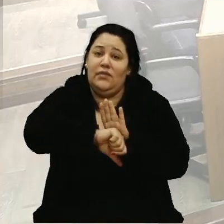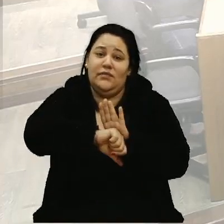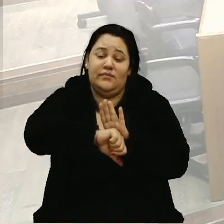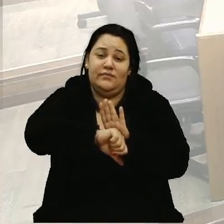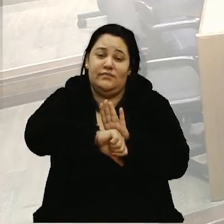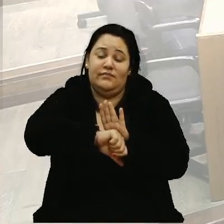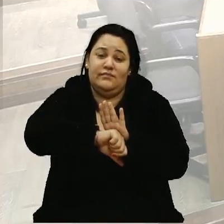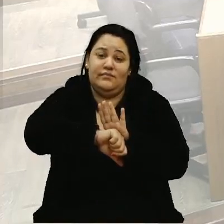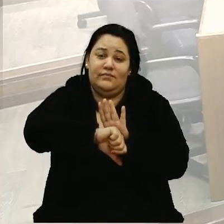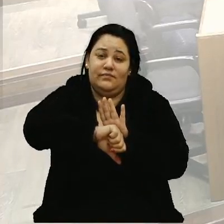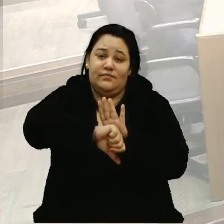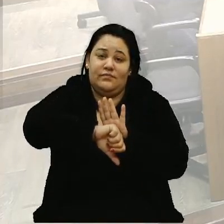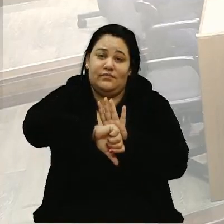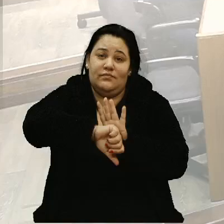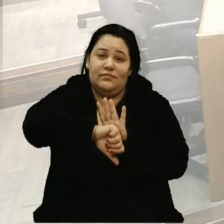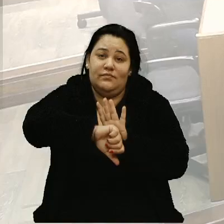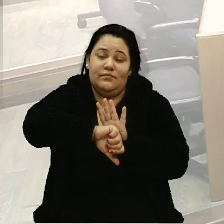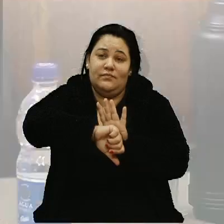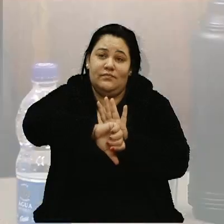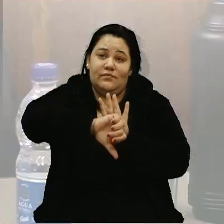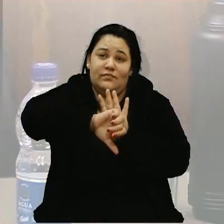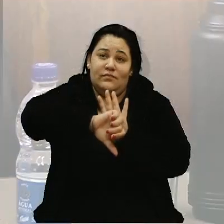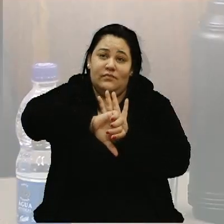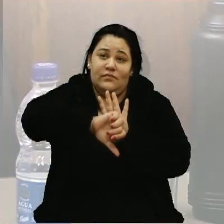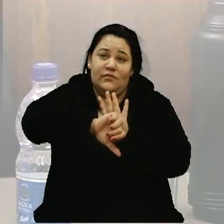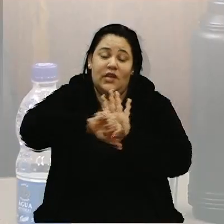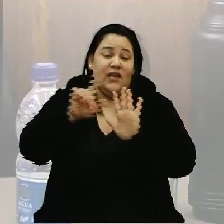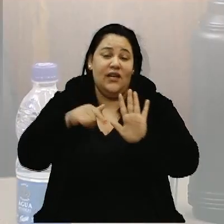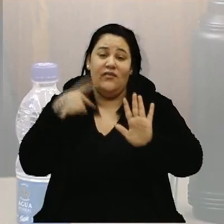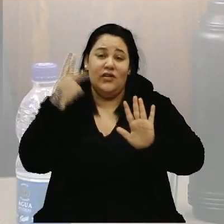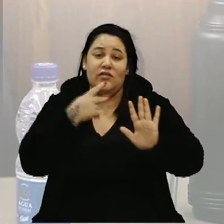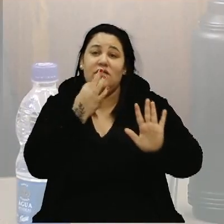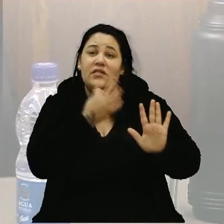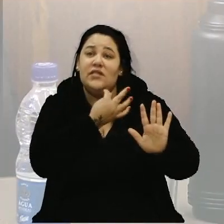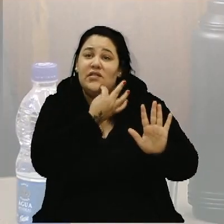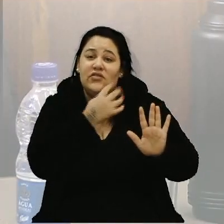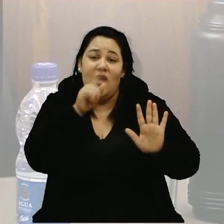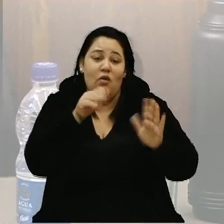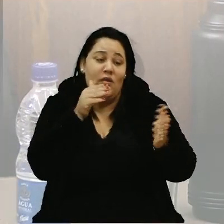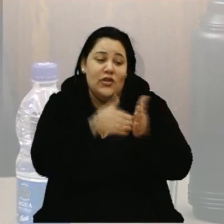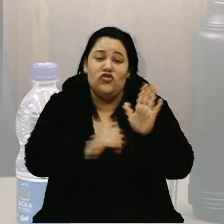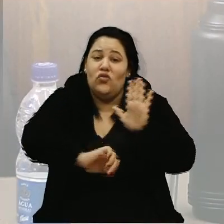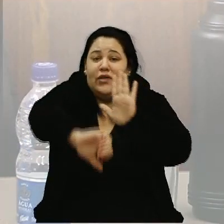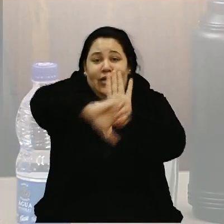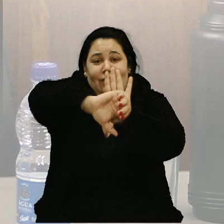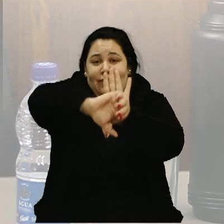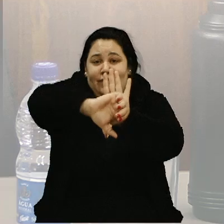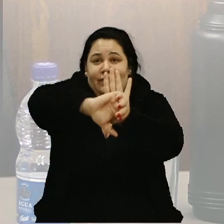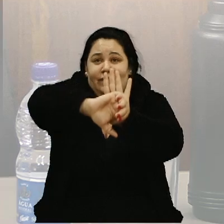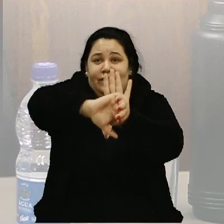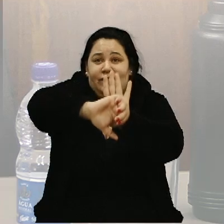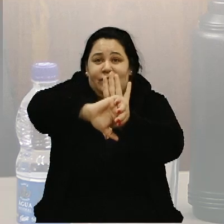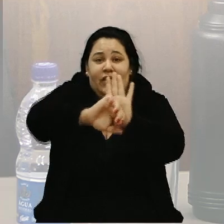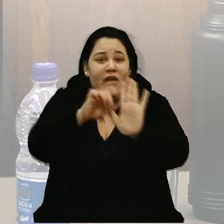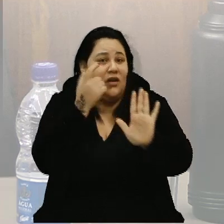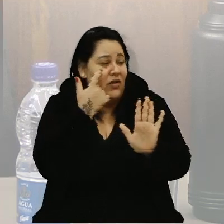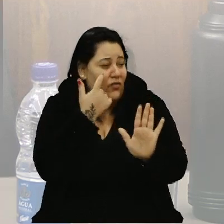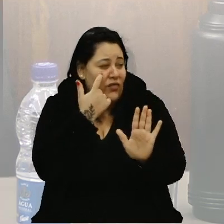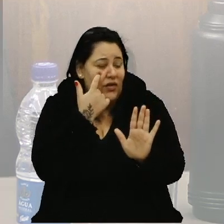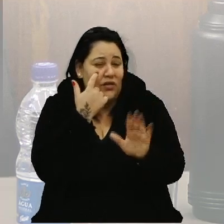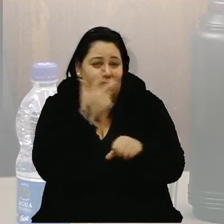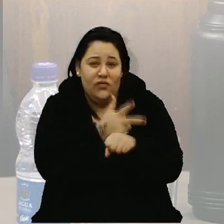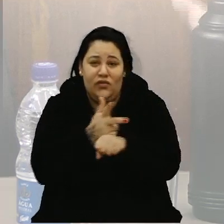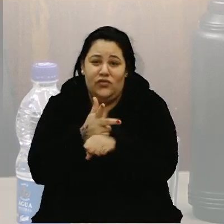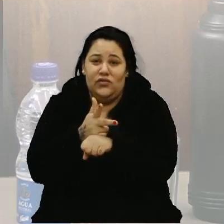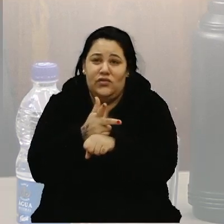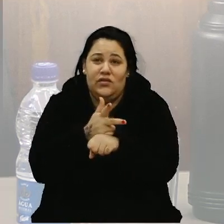É isso, e é isso, vereadora Tati. O limite é o crime, né? Quando eu vi o vídeo, uma coisa é